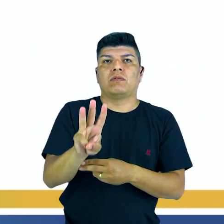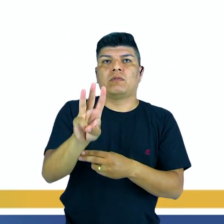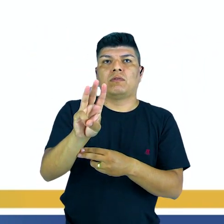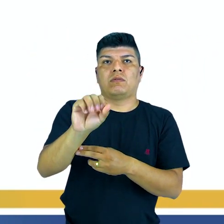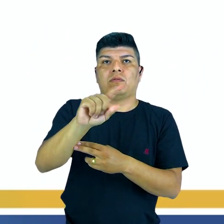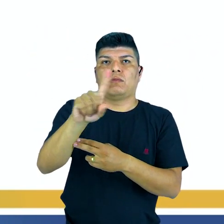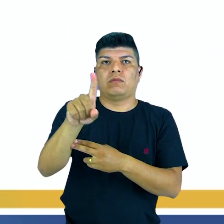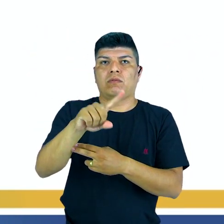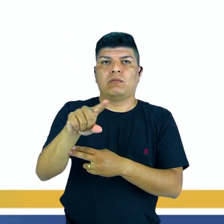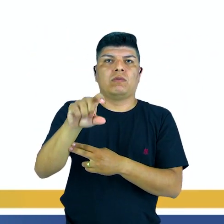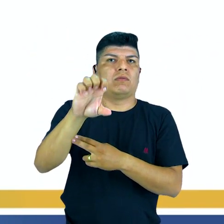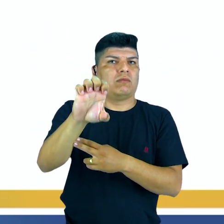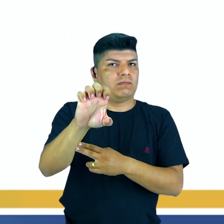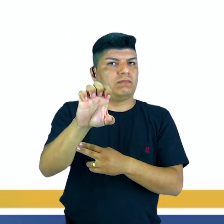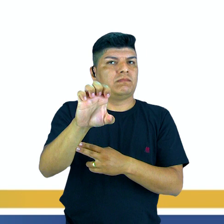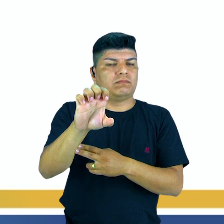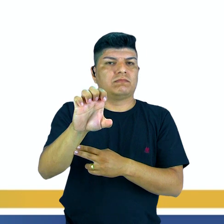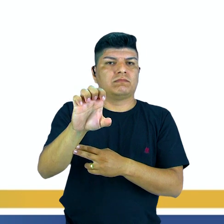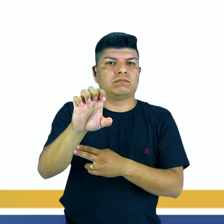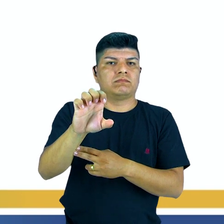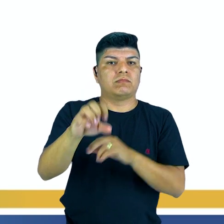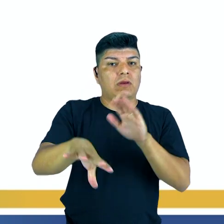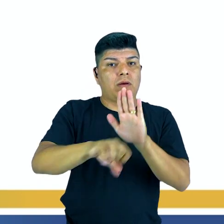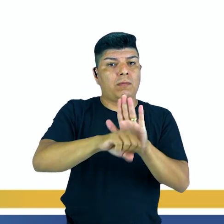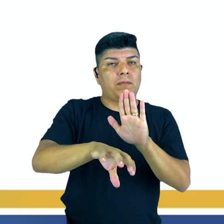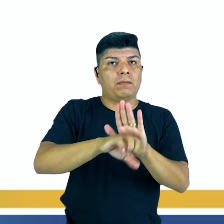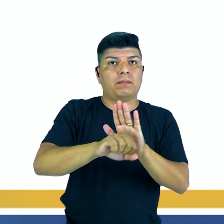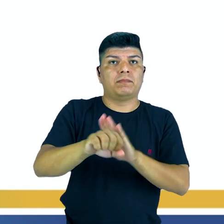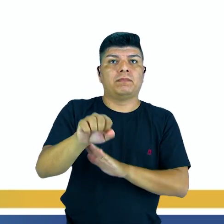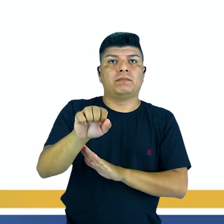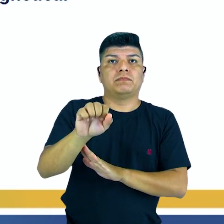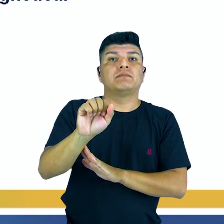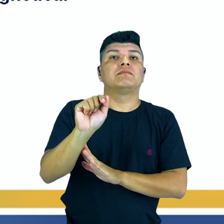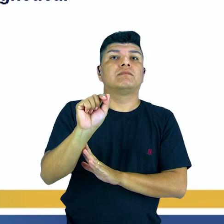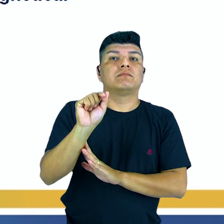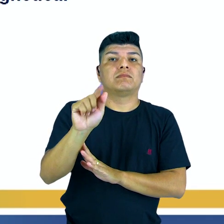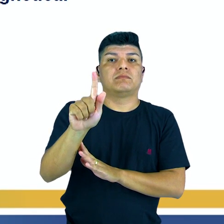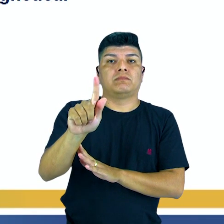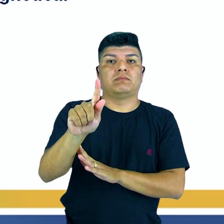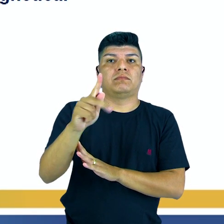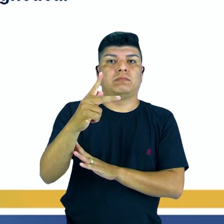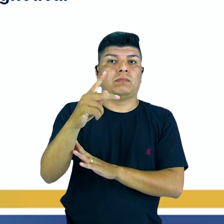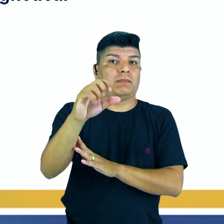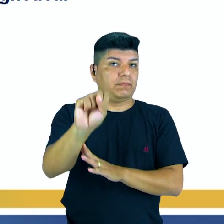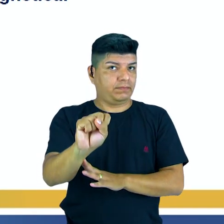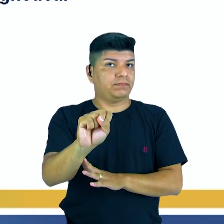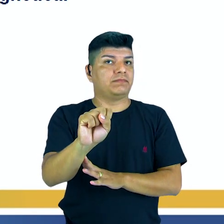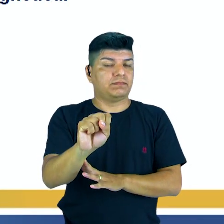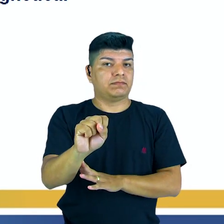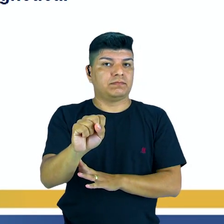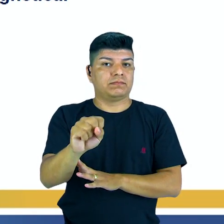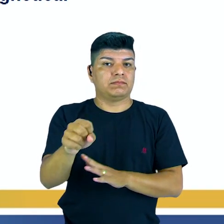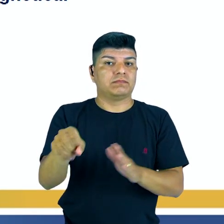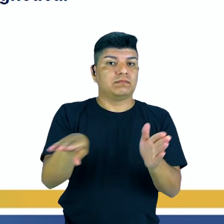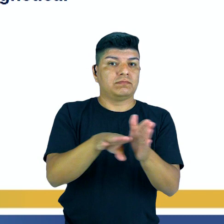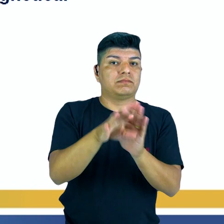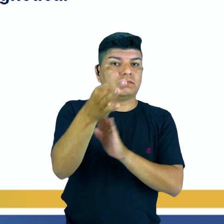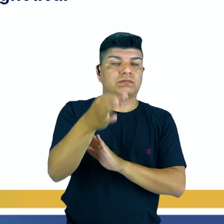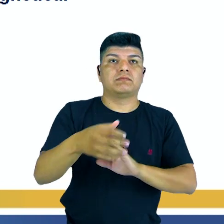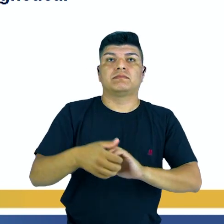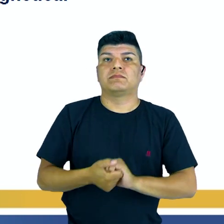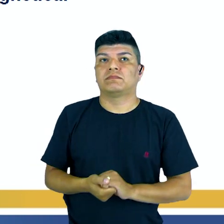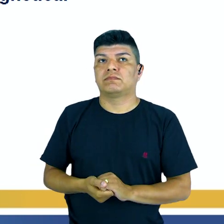aplicativo, pessoal, de GPS, tá? Que vai te dar uma localização adequada. E aí, a questão 3,